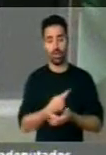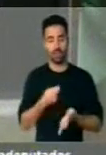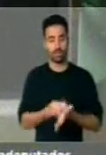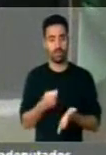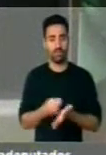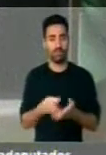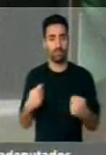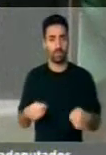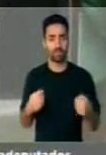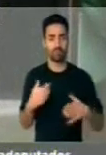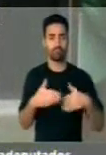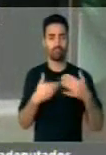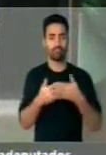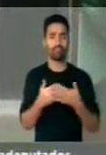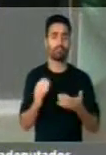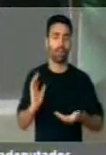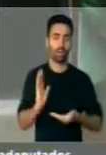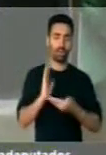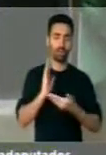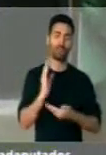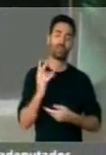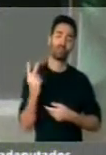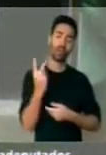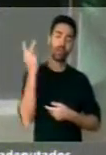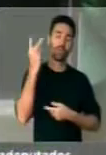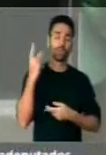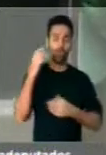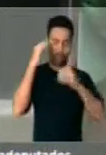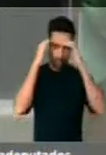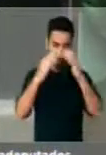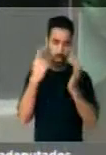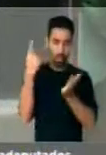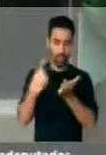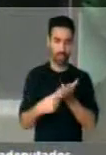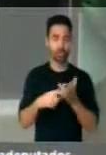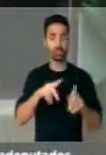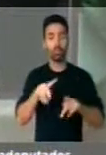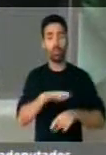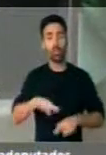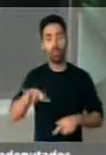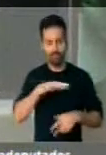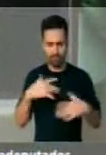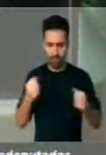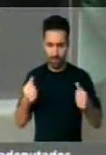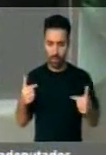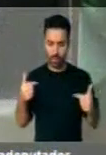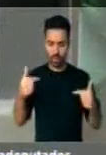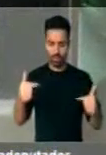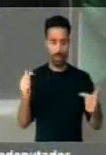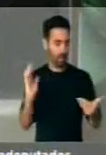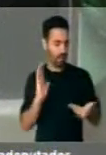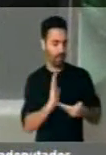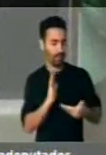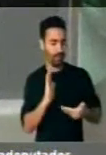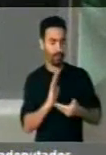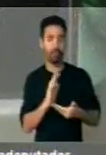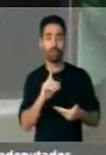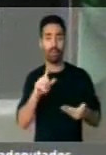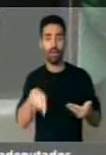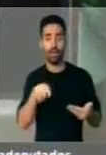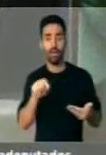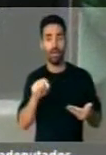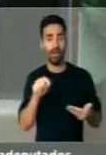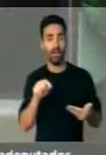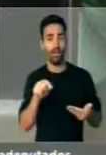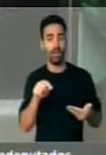construir uma Câmara valorizada. É nosso compromisso com o povo brasileiro lutar para que esta casa seja das grandes causas e